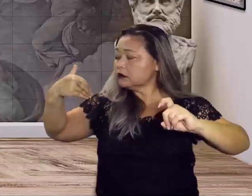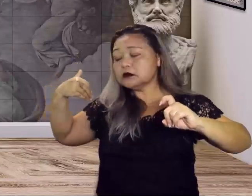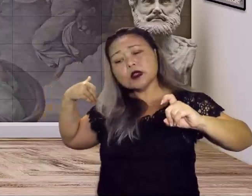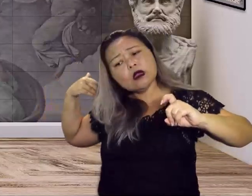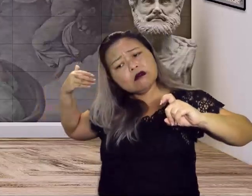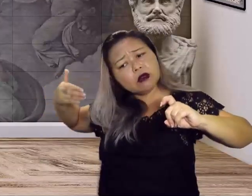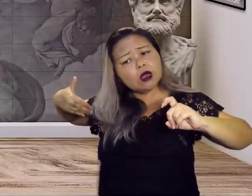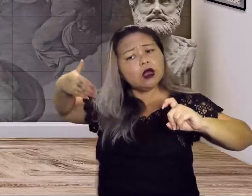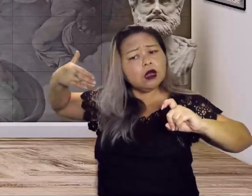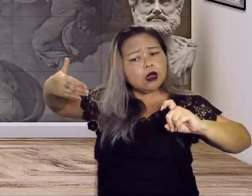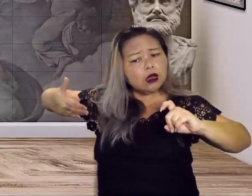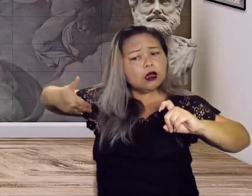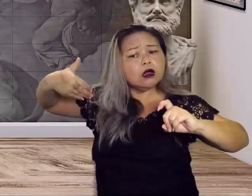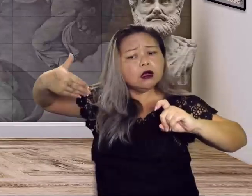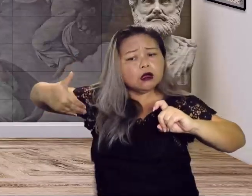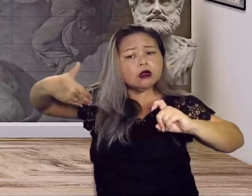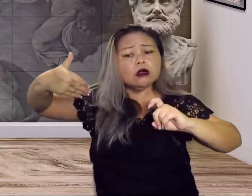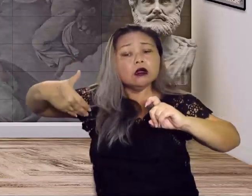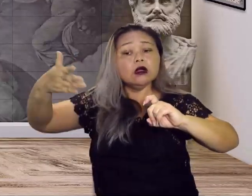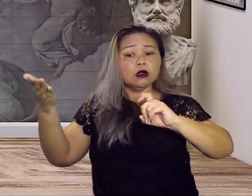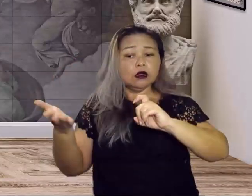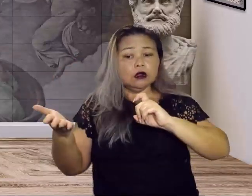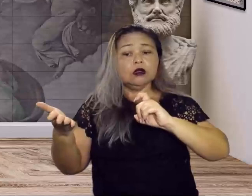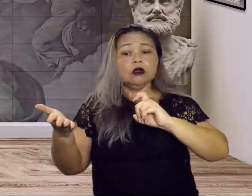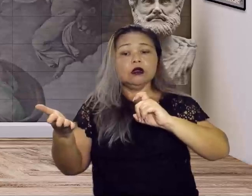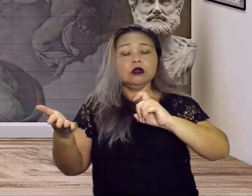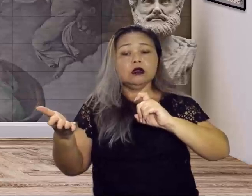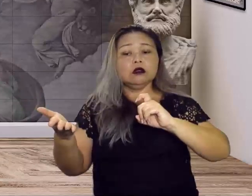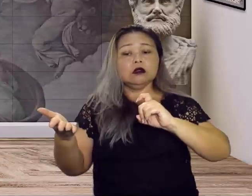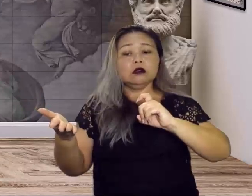nosso meio atual, no mundo contemporâneo,